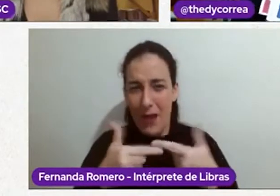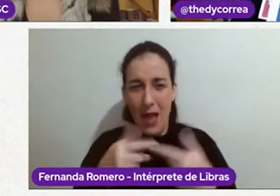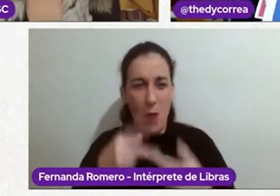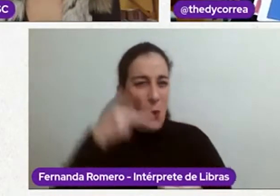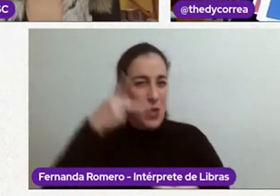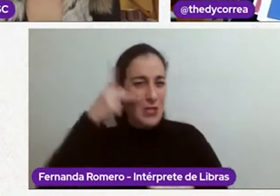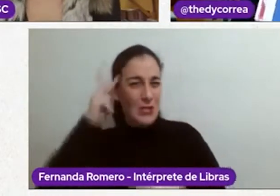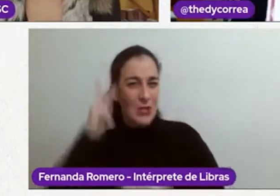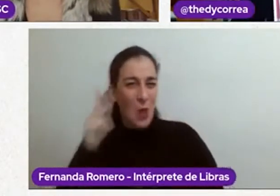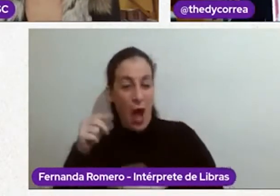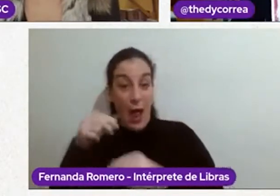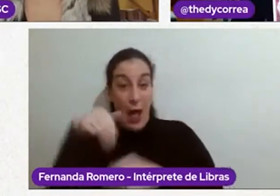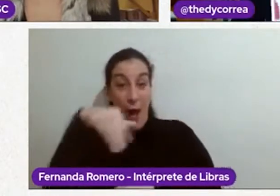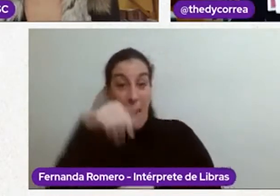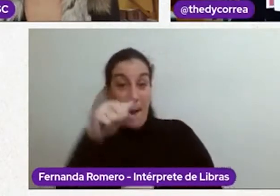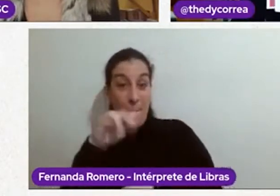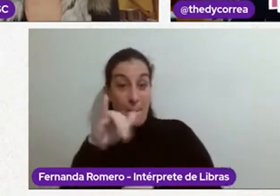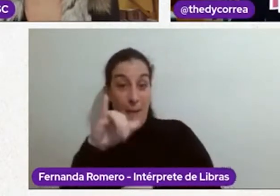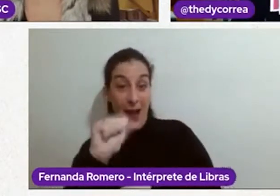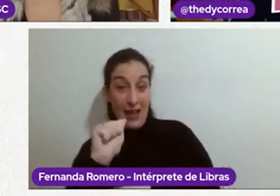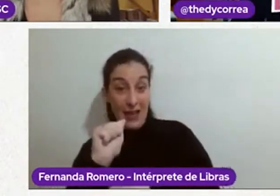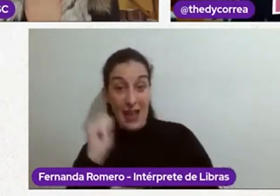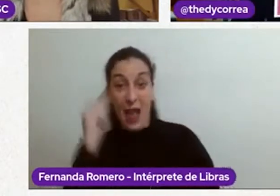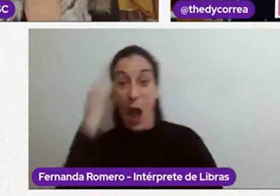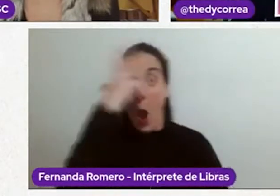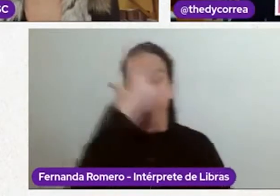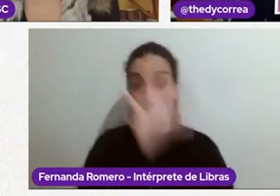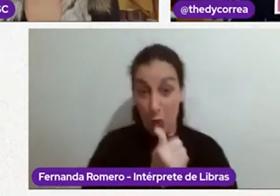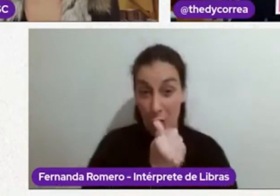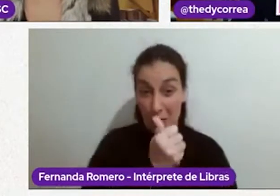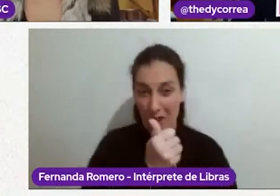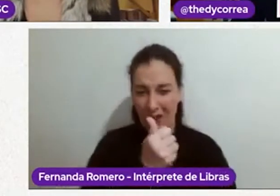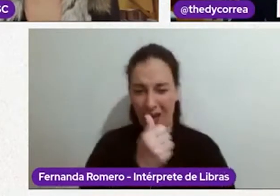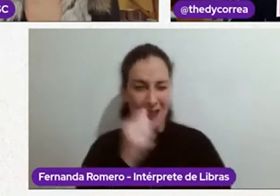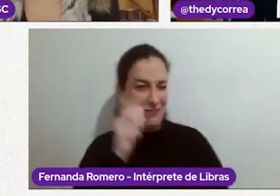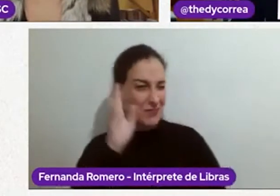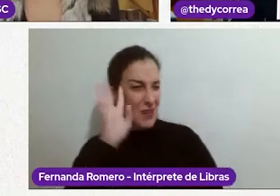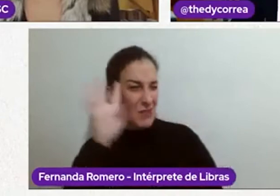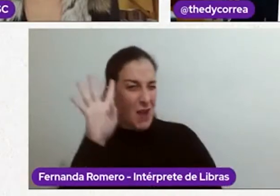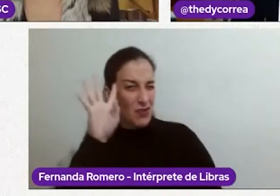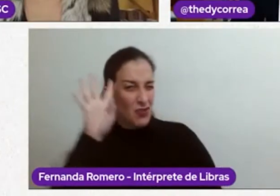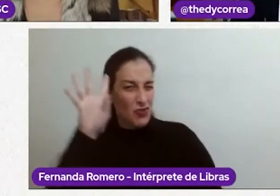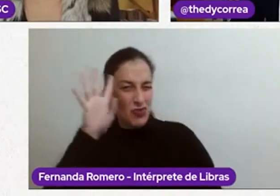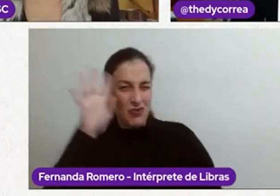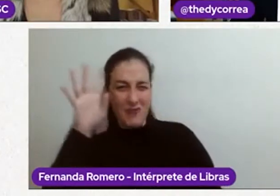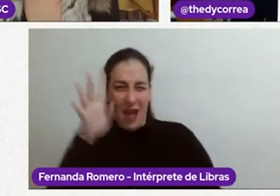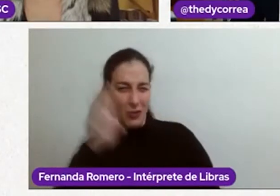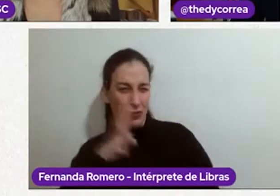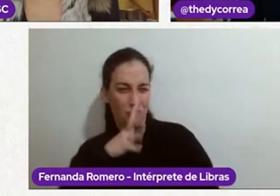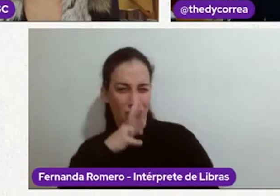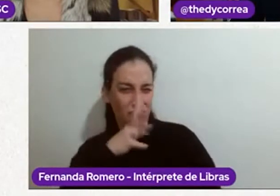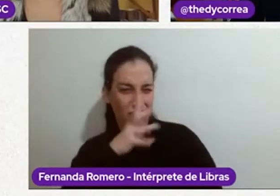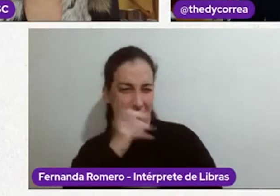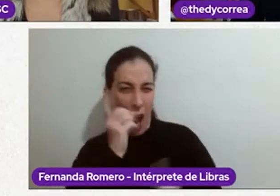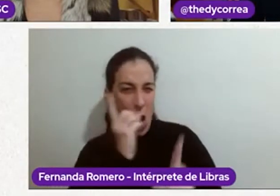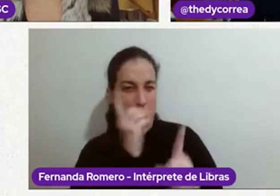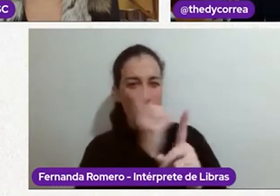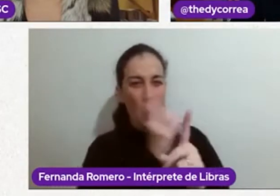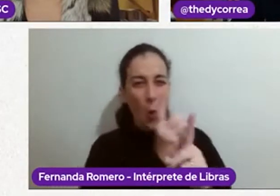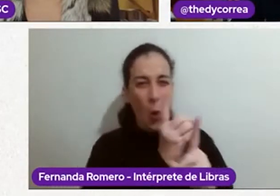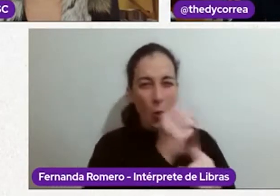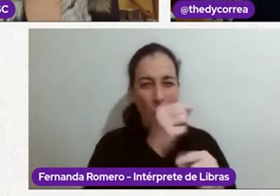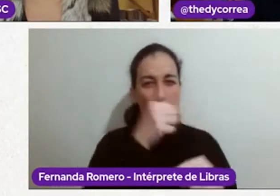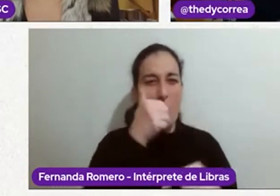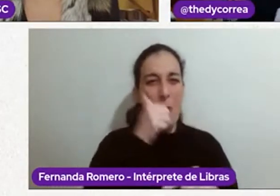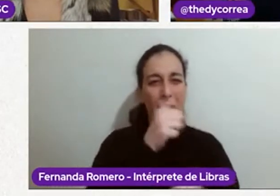história retratando um encontro fictício da Maria Bonita, seria o Padre Cícero ali,